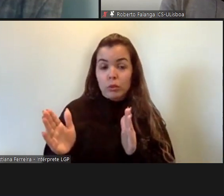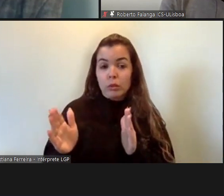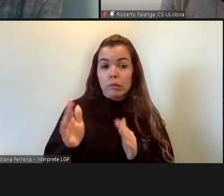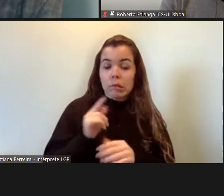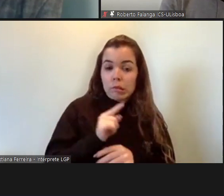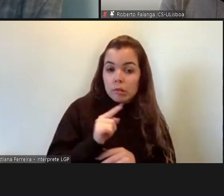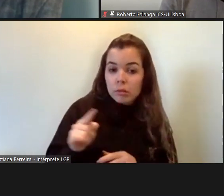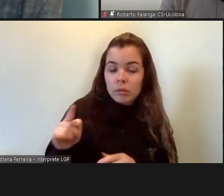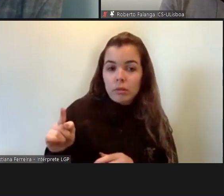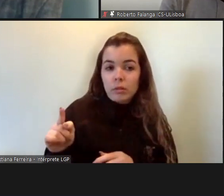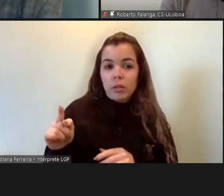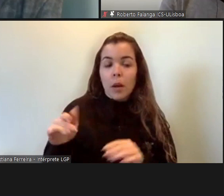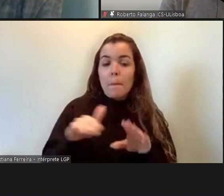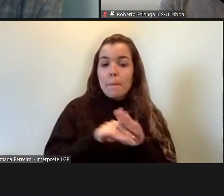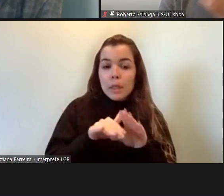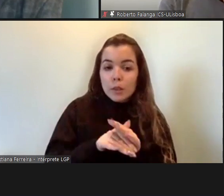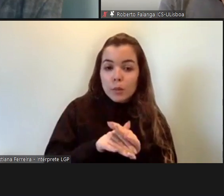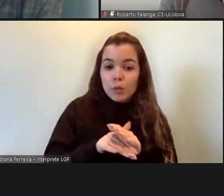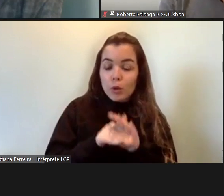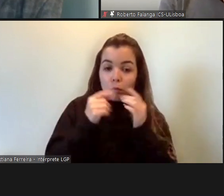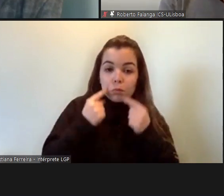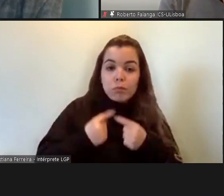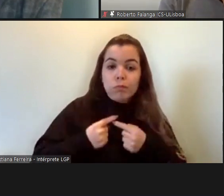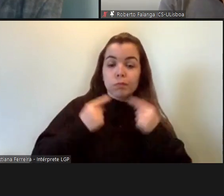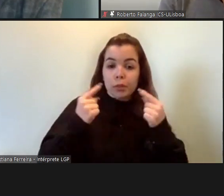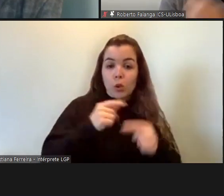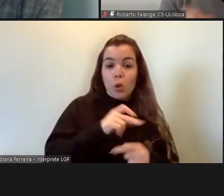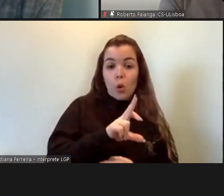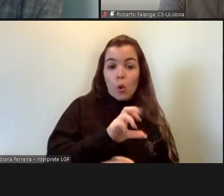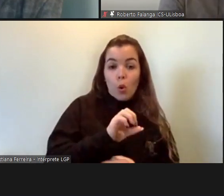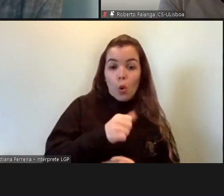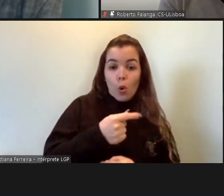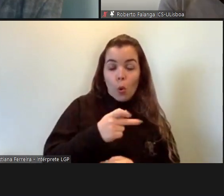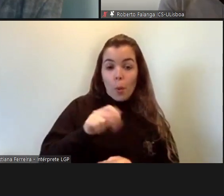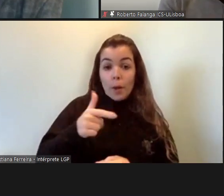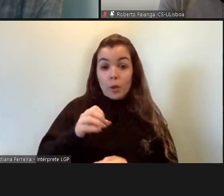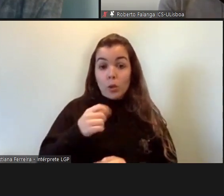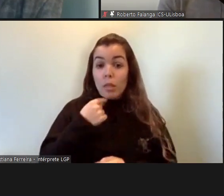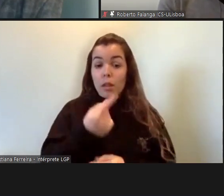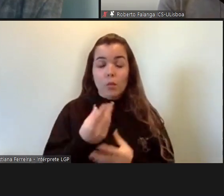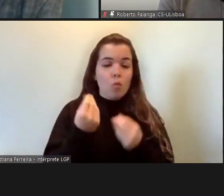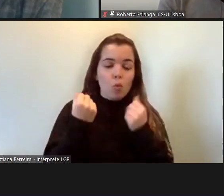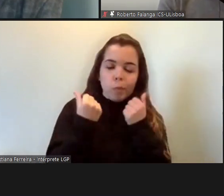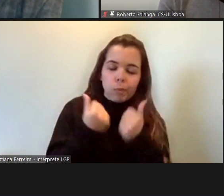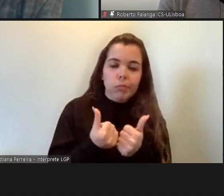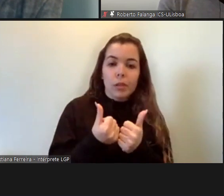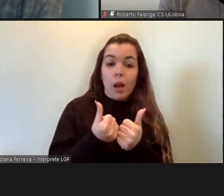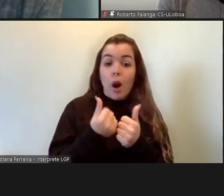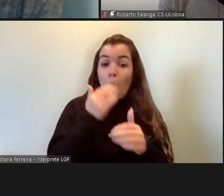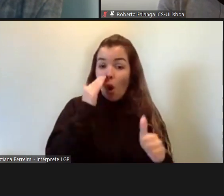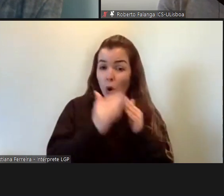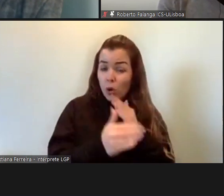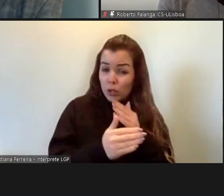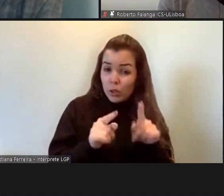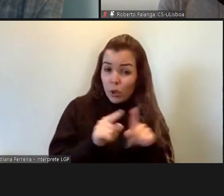digamos, de participação pública, como disse o Roberto muito bem, não acontecem por convite. São